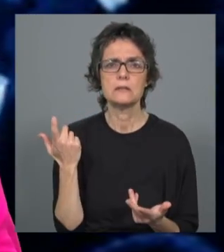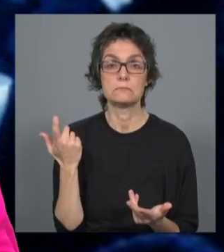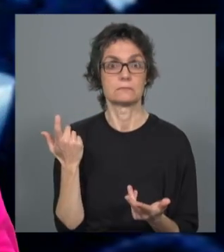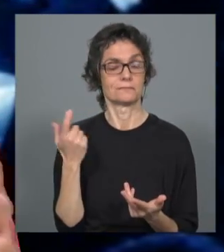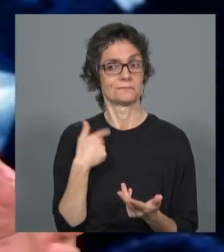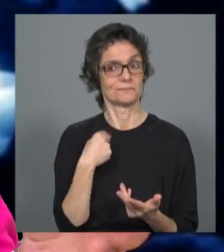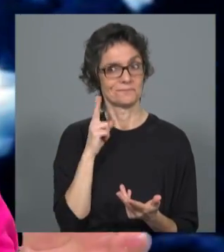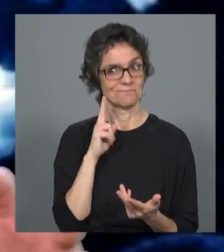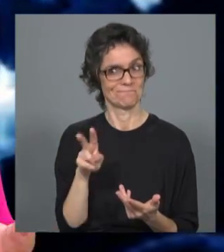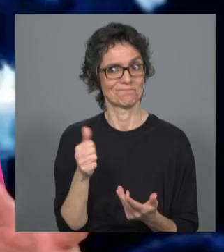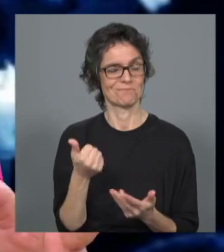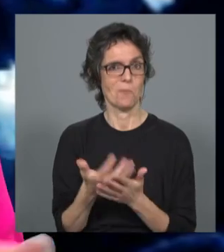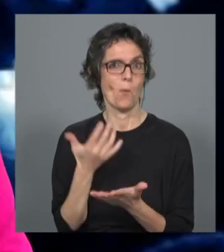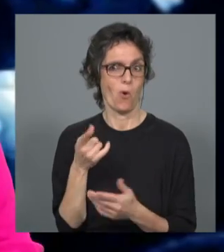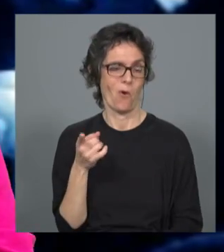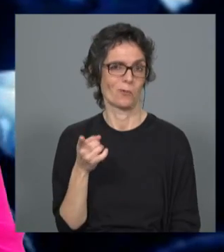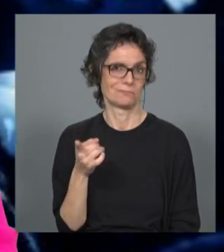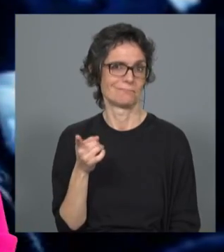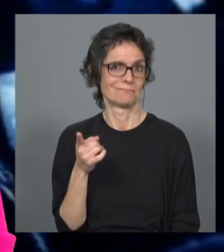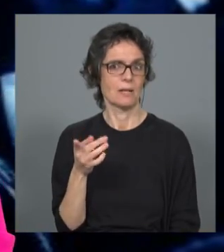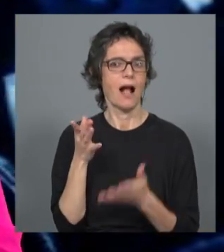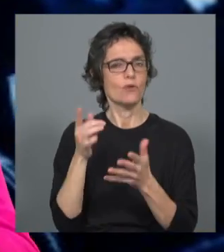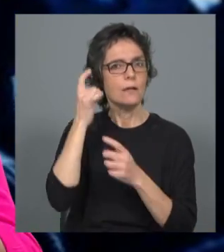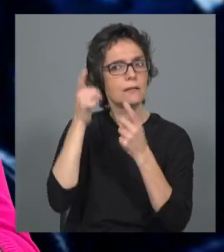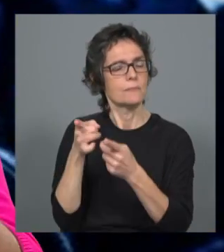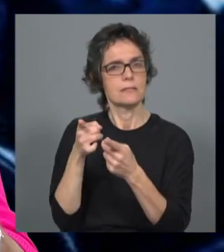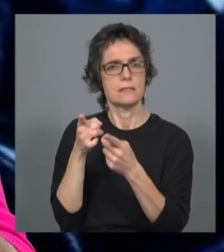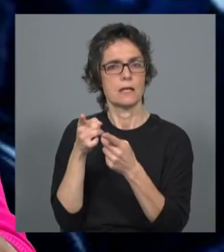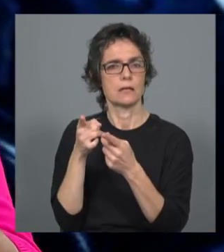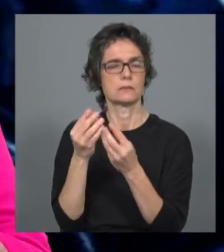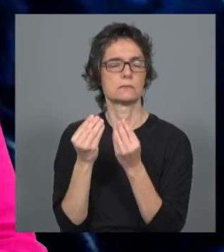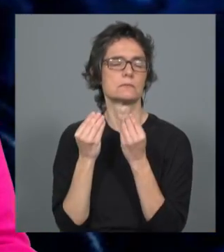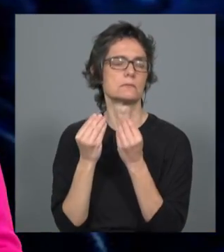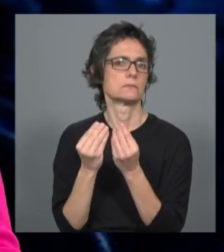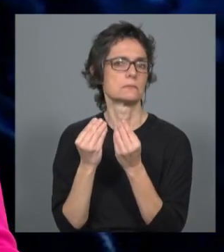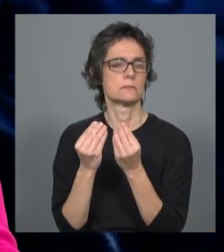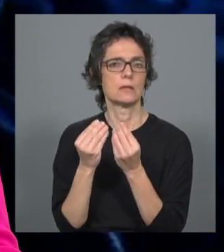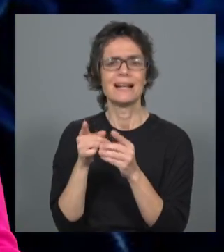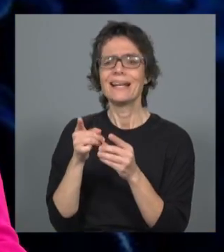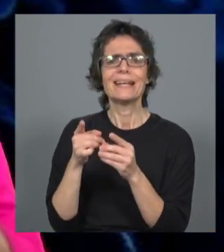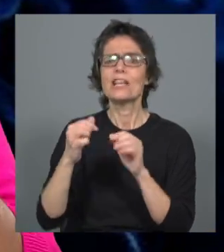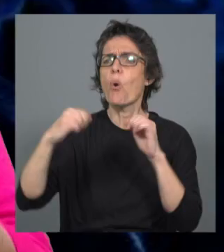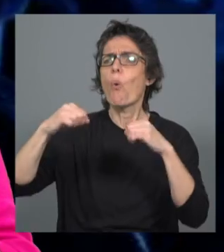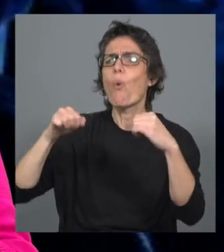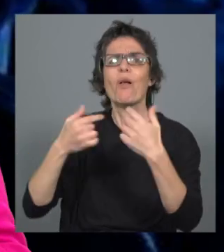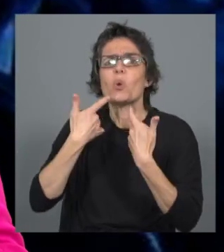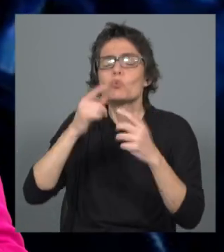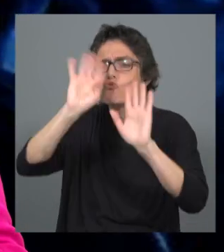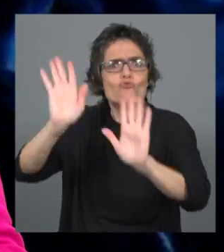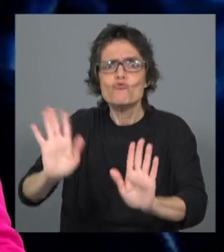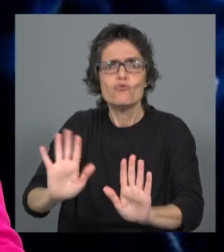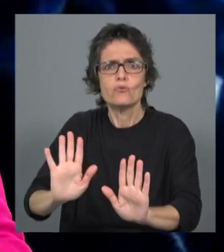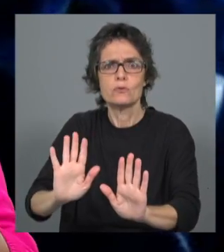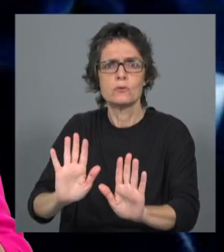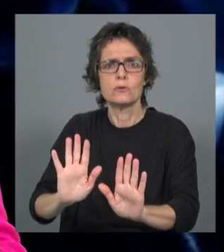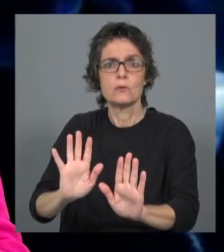das tarefas mais maravilhosas que nós temos como professores. Pensar pela cabeça deles. Não têm que estar de acordo com aquilo que nós, professores,